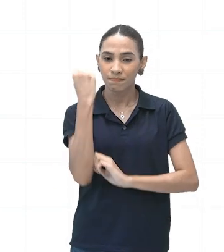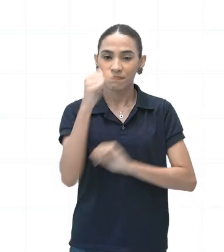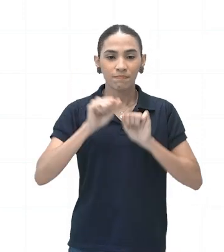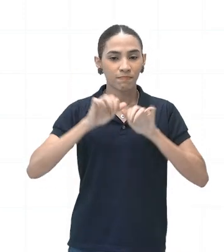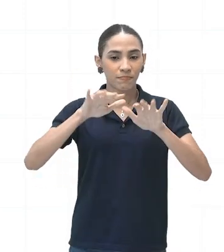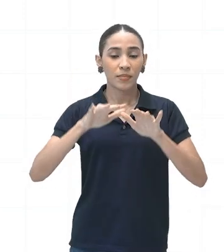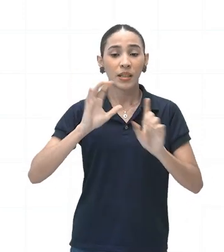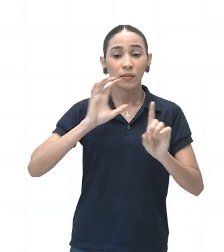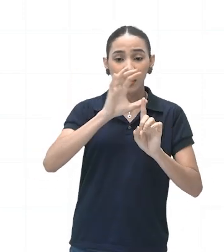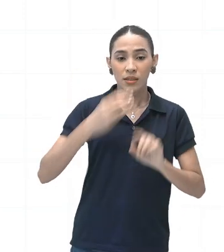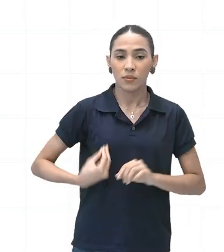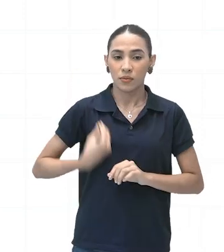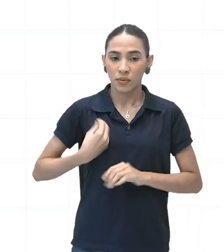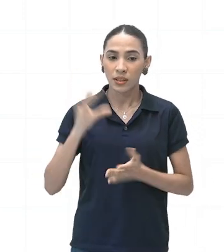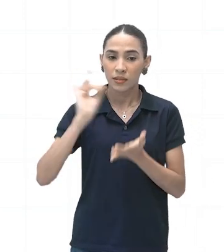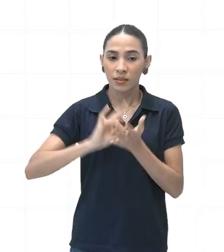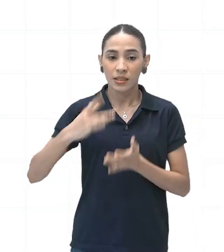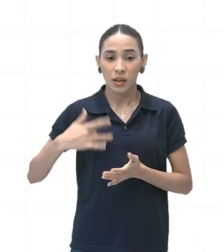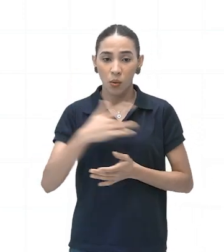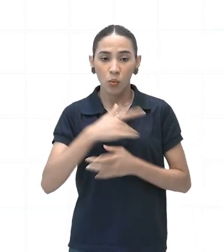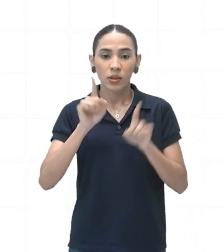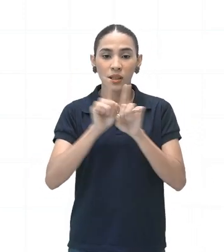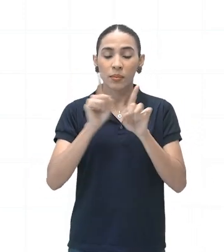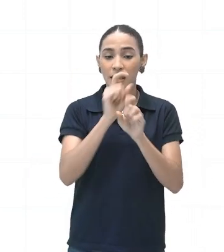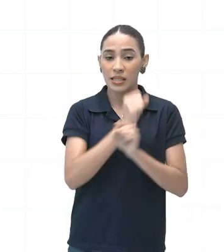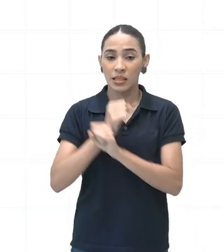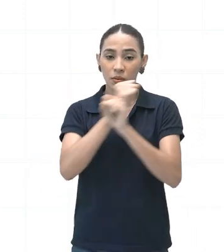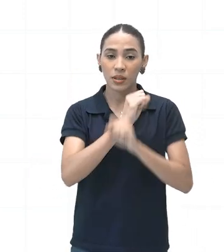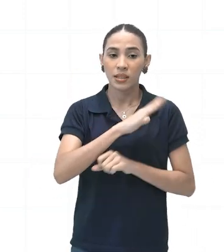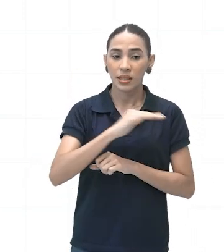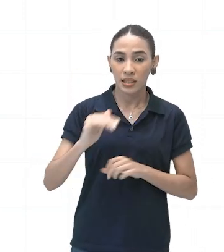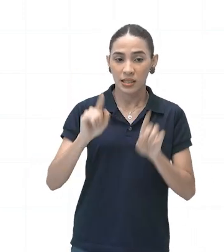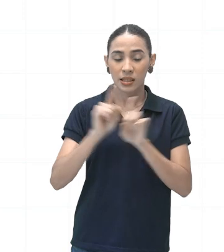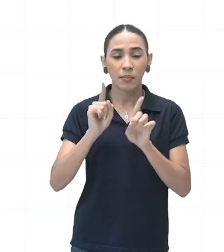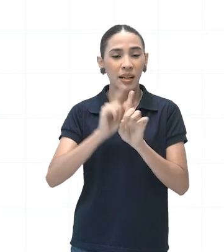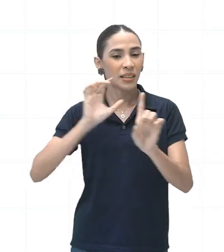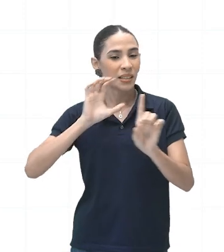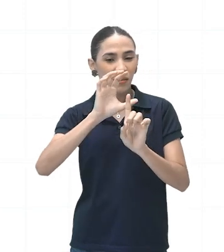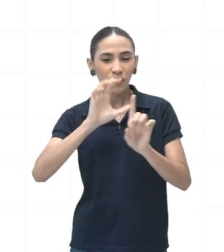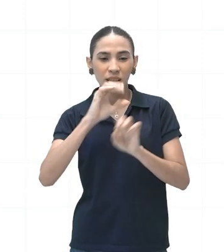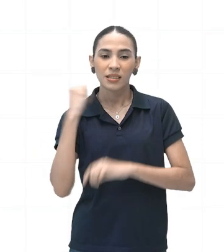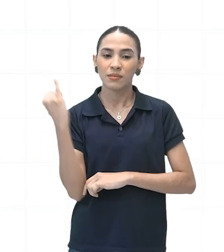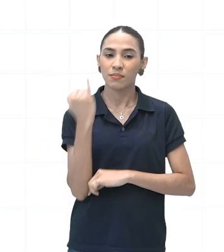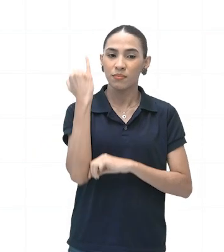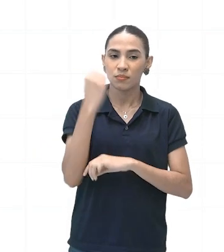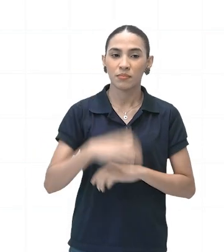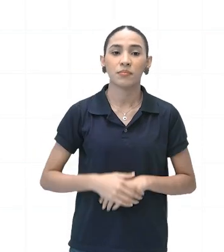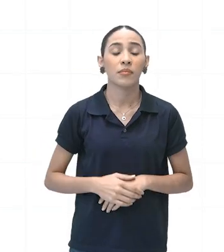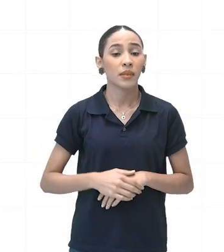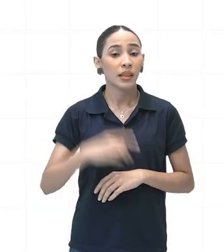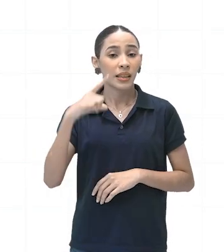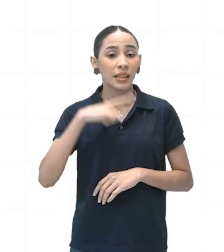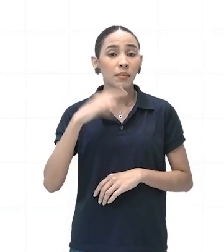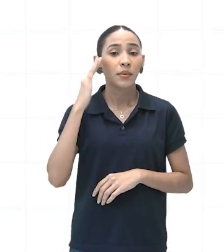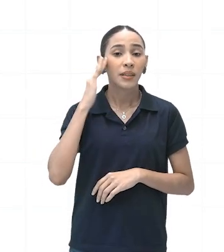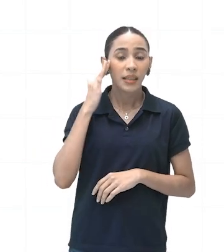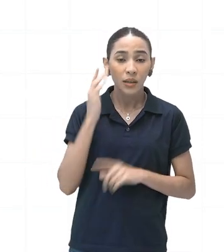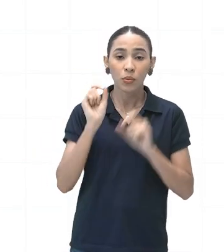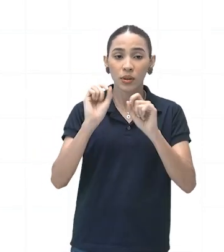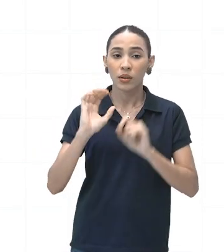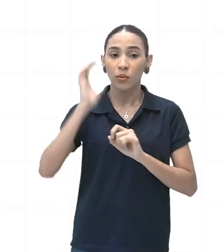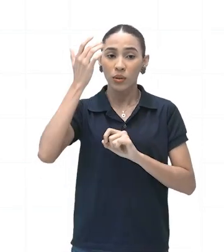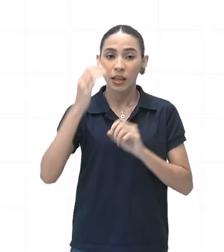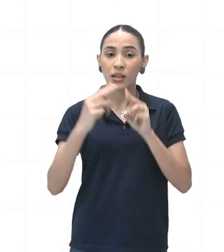repercussão na vida real, na saúde e na segurança das crianças com efeitos enormes. Temos que entender que o que